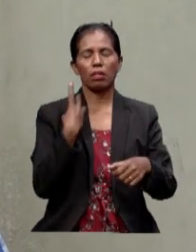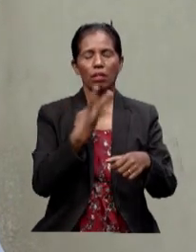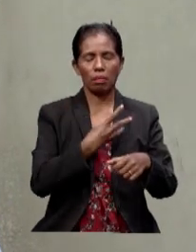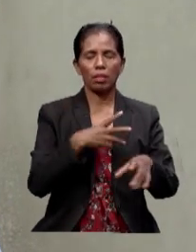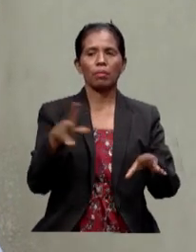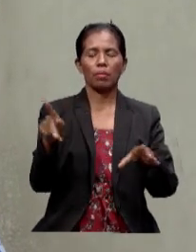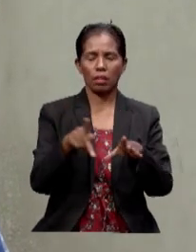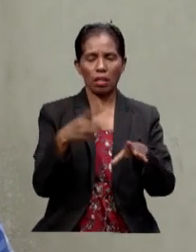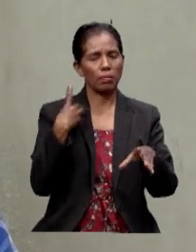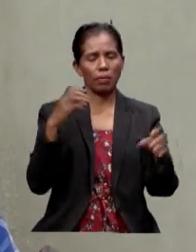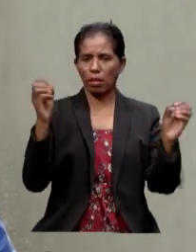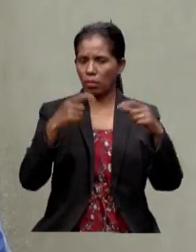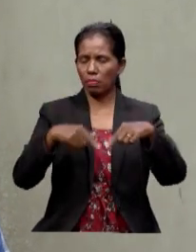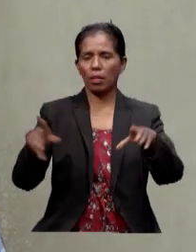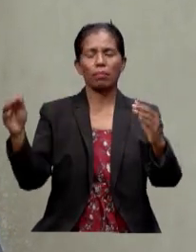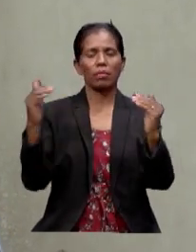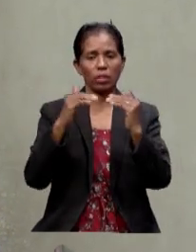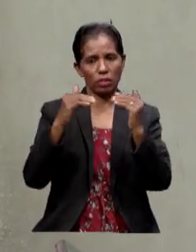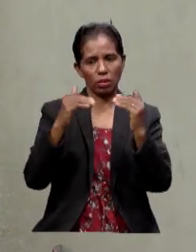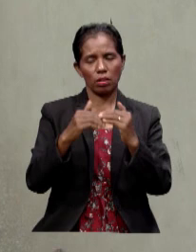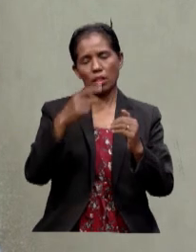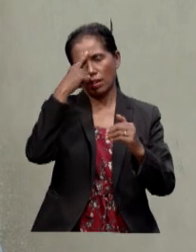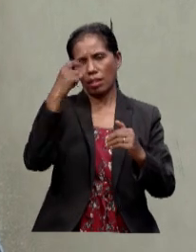mas a minha lá coiba, a minha coiba, né?